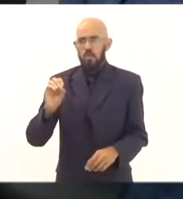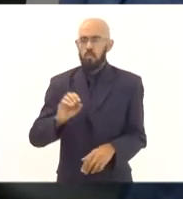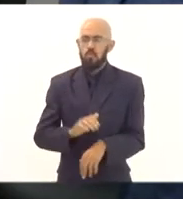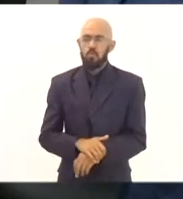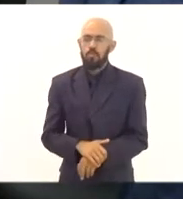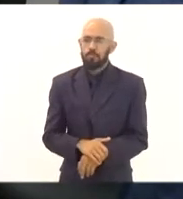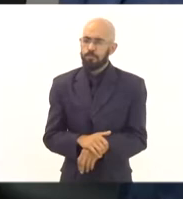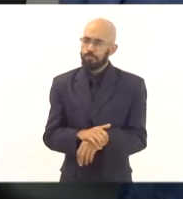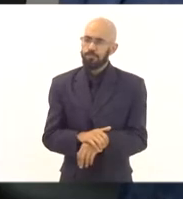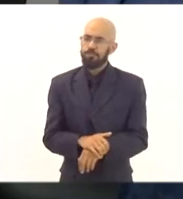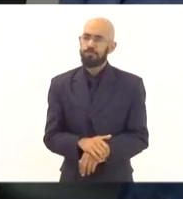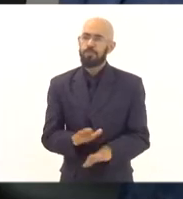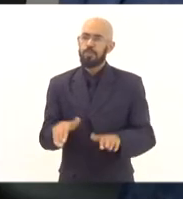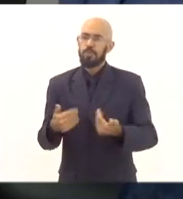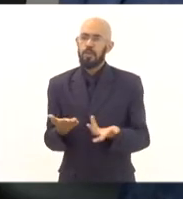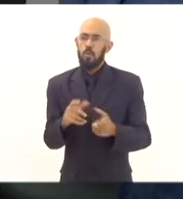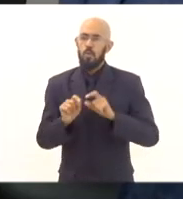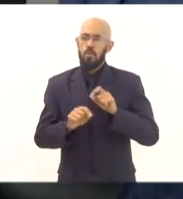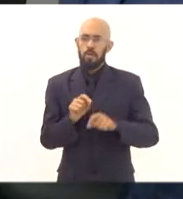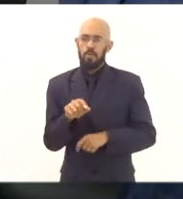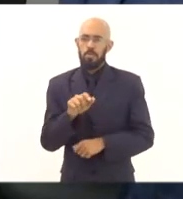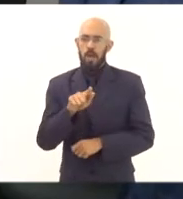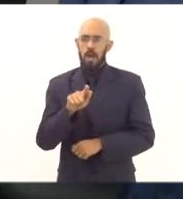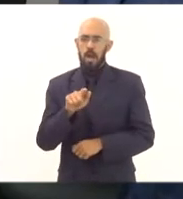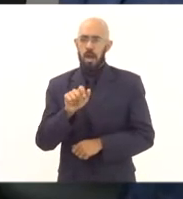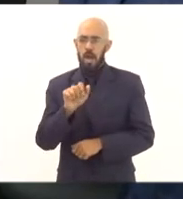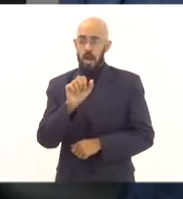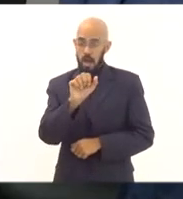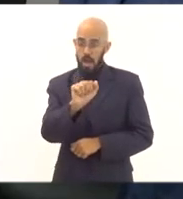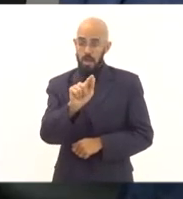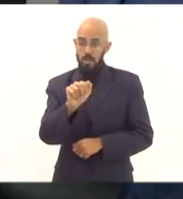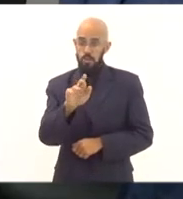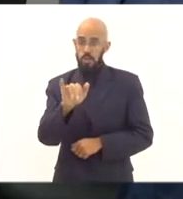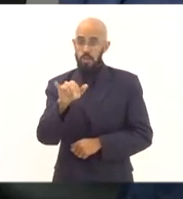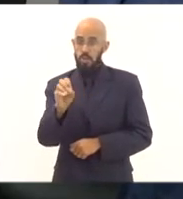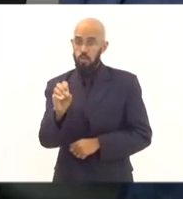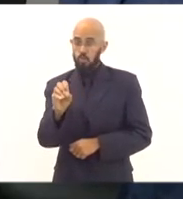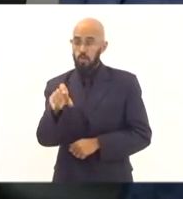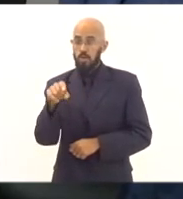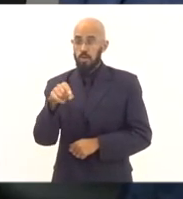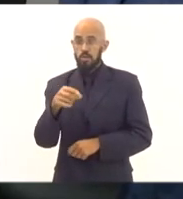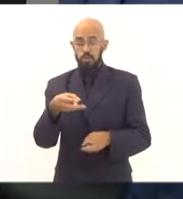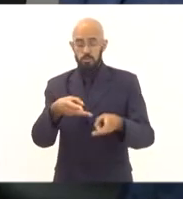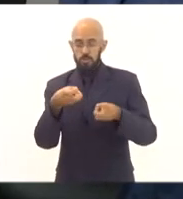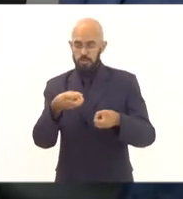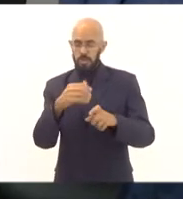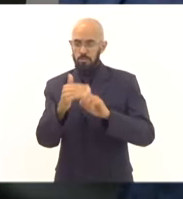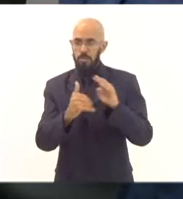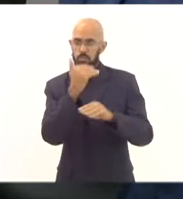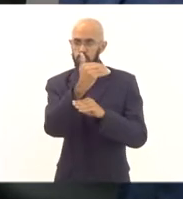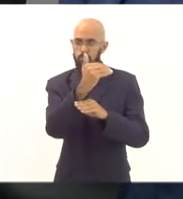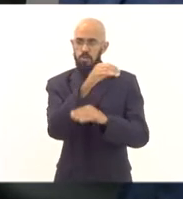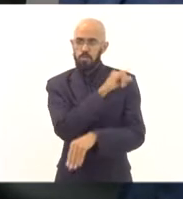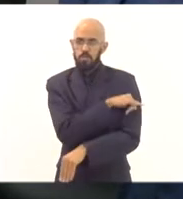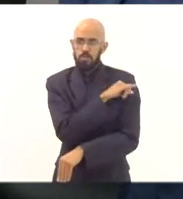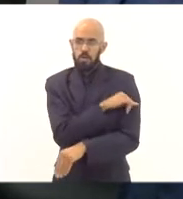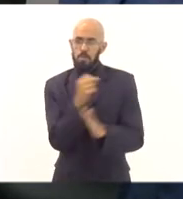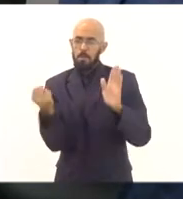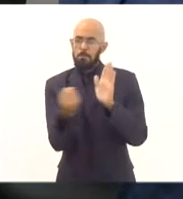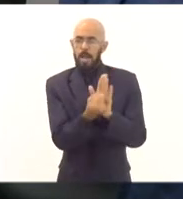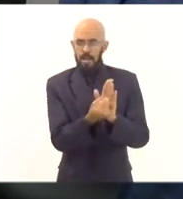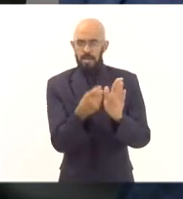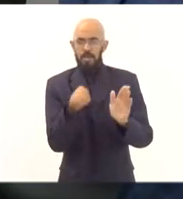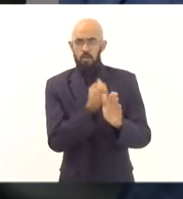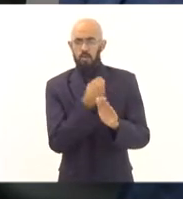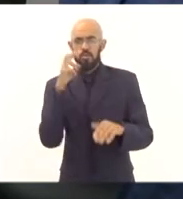carência então assim para de rir a gente consideram o espera RJ o Marco na nossa história é